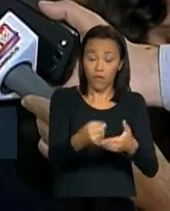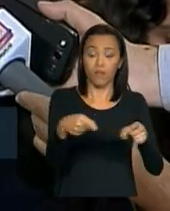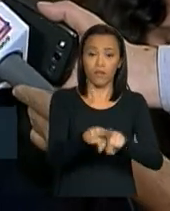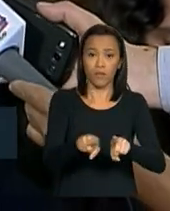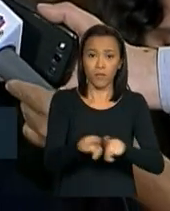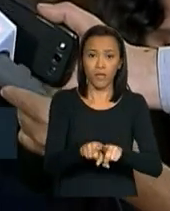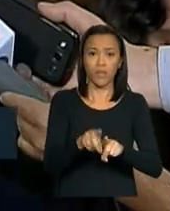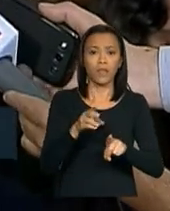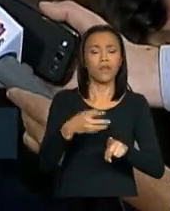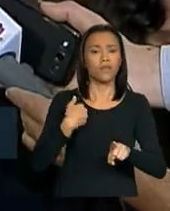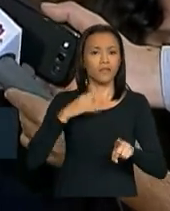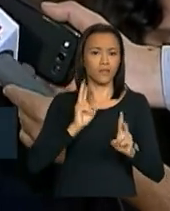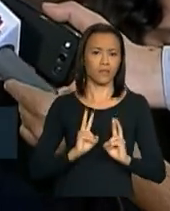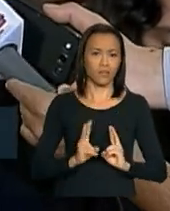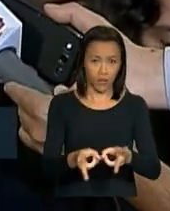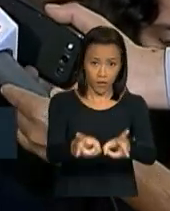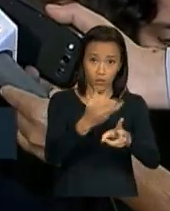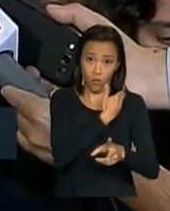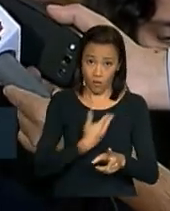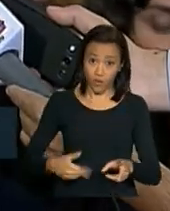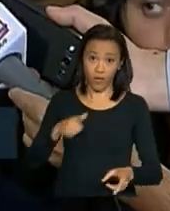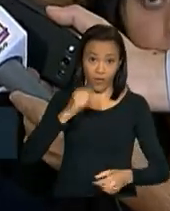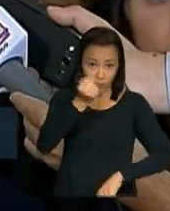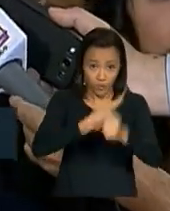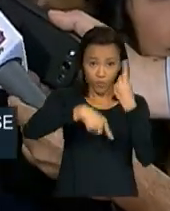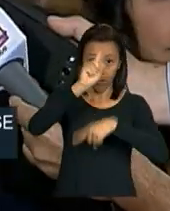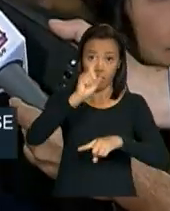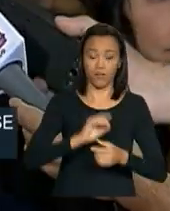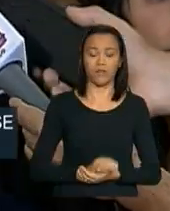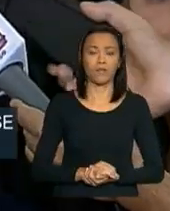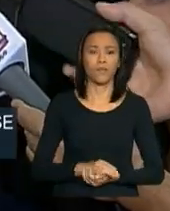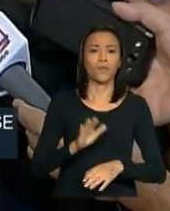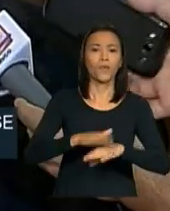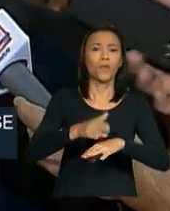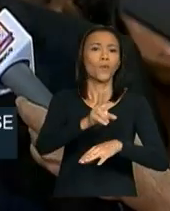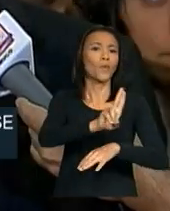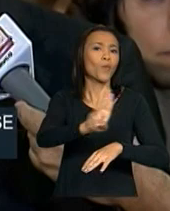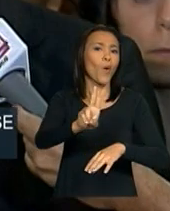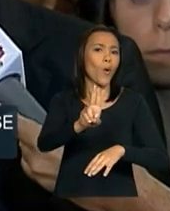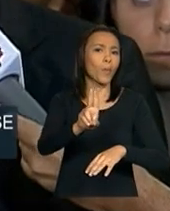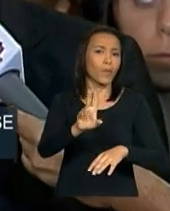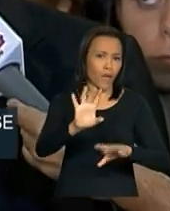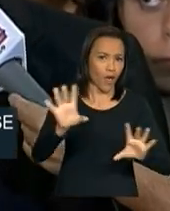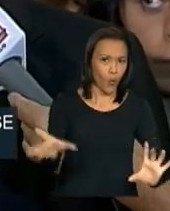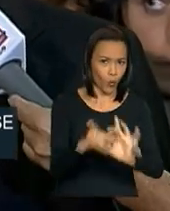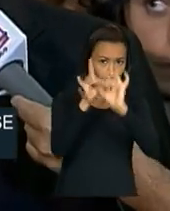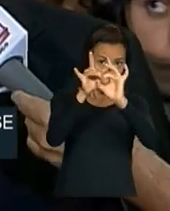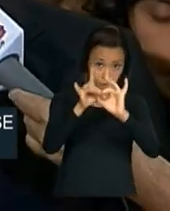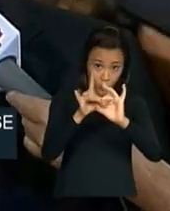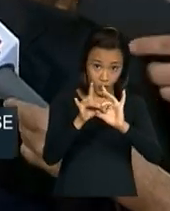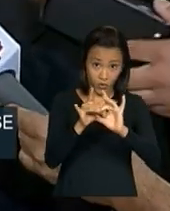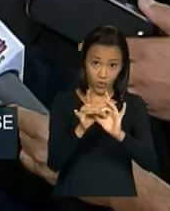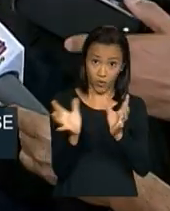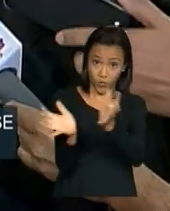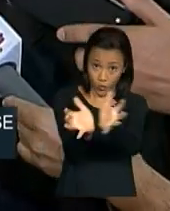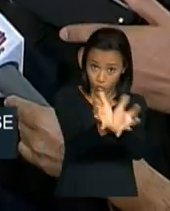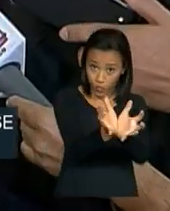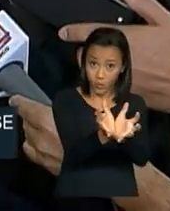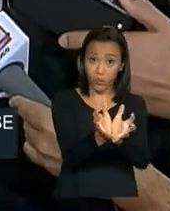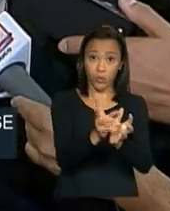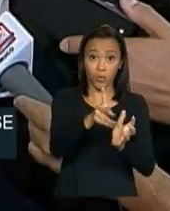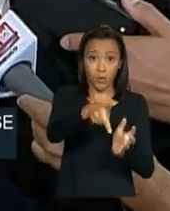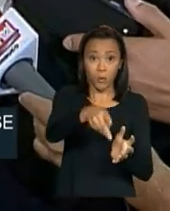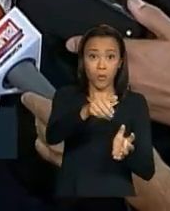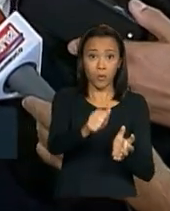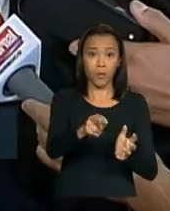e colaborar para que o governo tenha sucesso. O nome do senhor une mais ou divide mais o partido? O nome do senhor une torço, mais ou eu